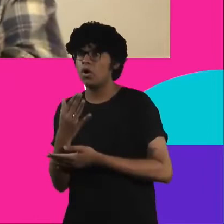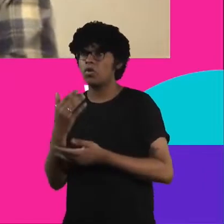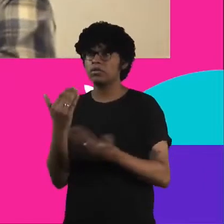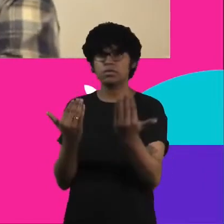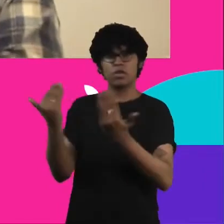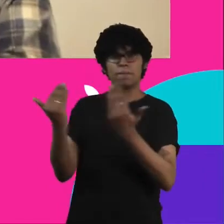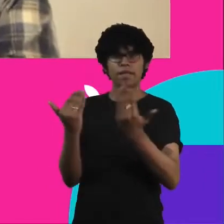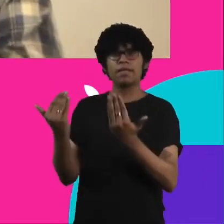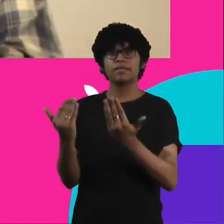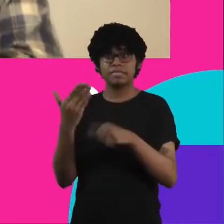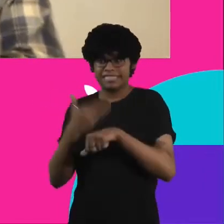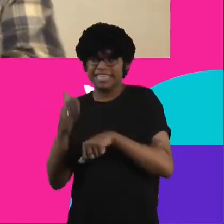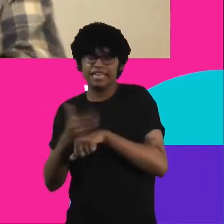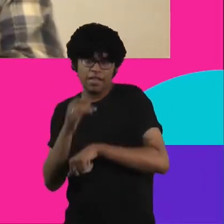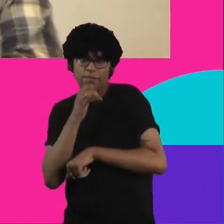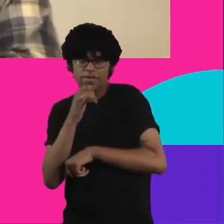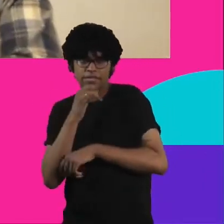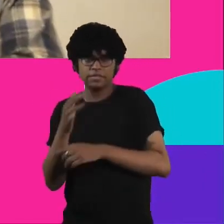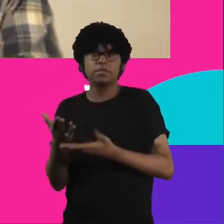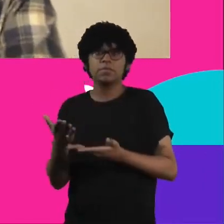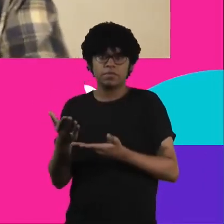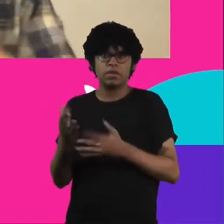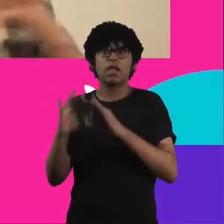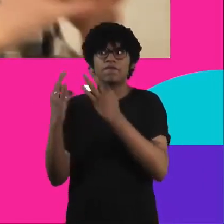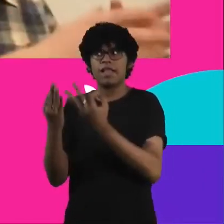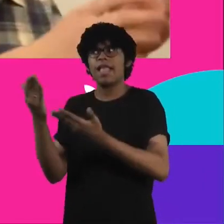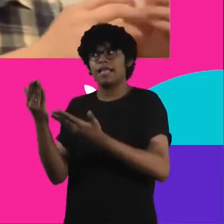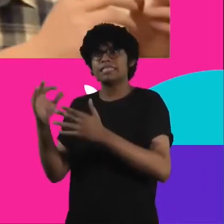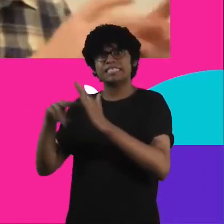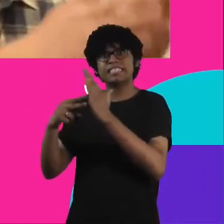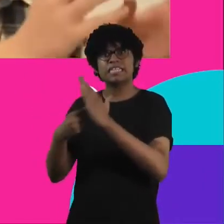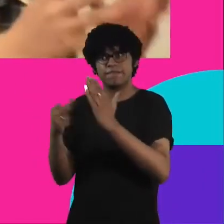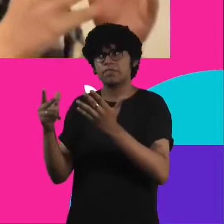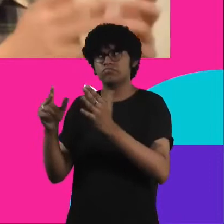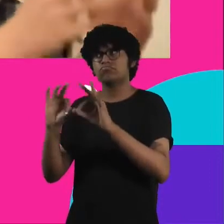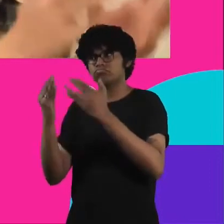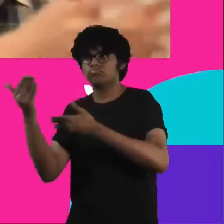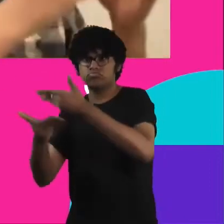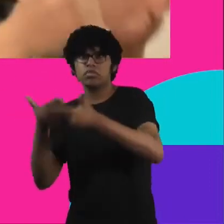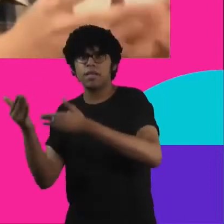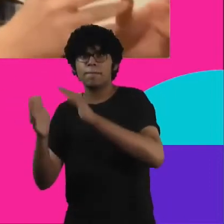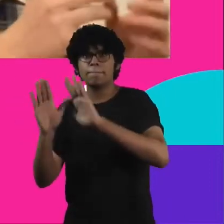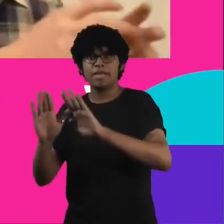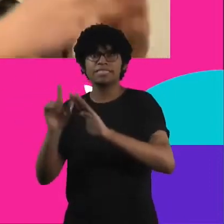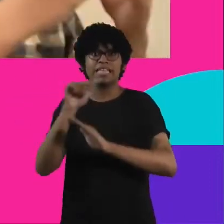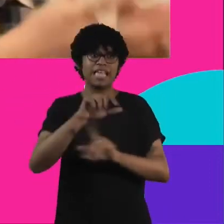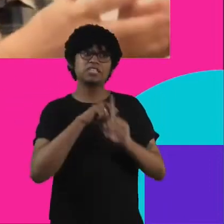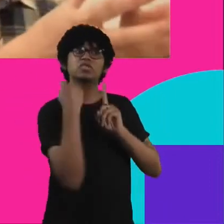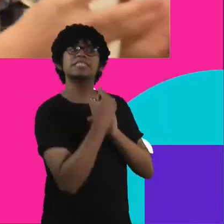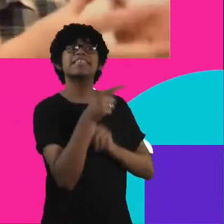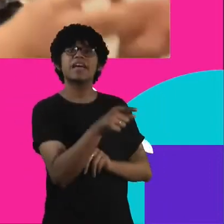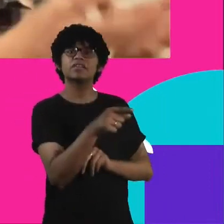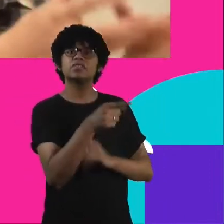vemos os programas de treinamento, que são uma família, e são semelhantes entre si, mas que são diferentes, digamos, de grupos